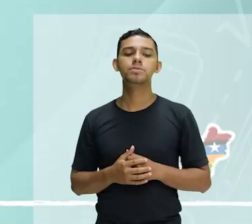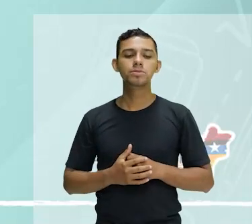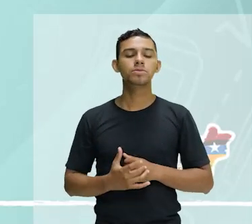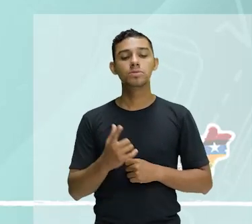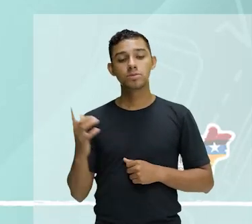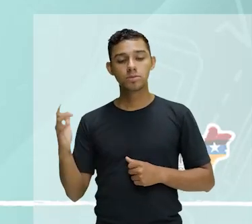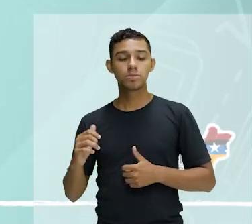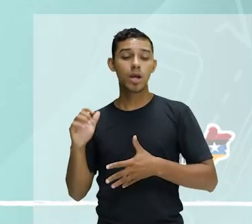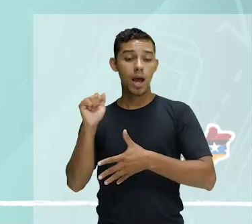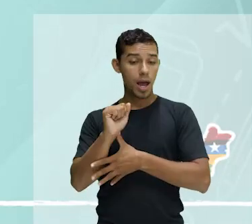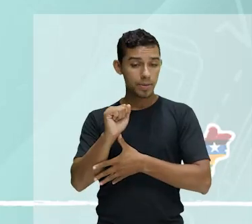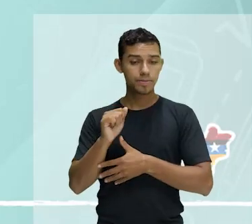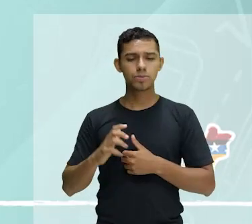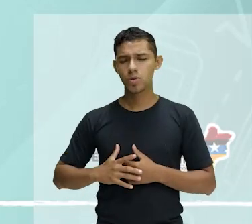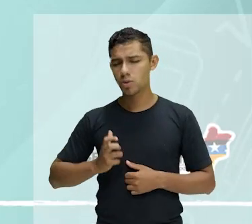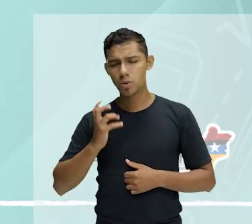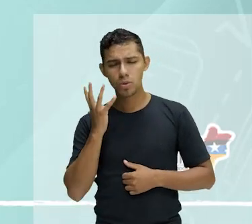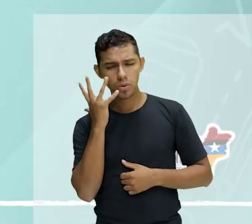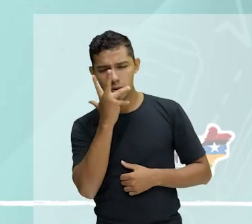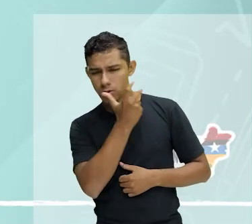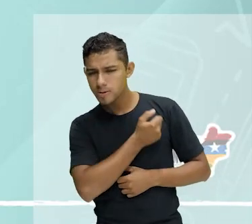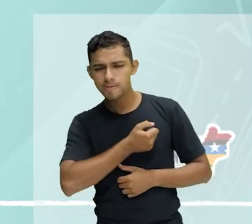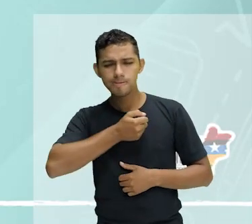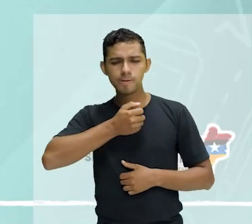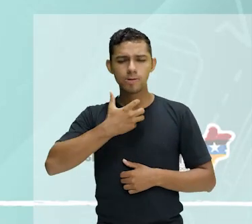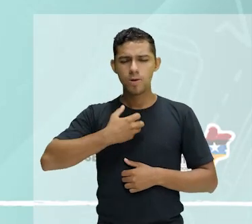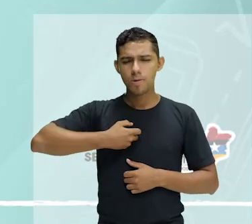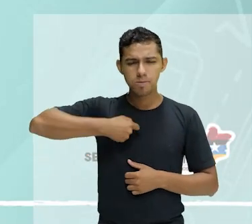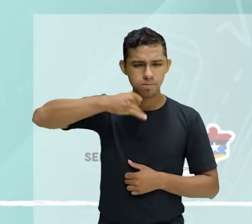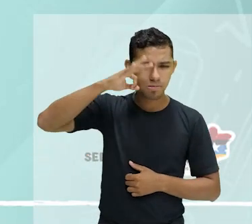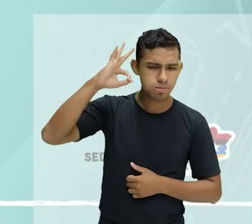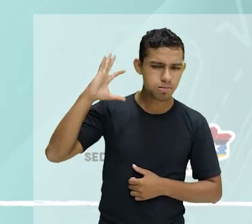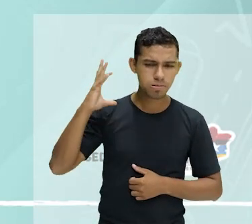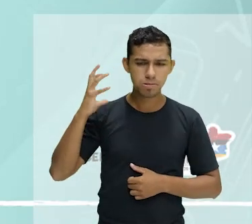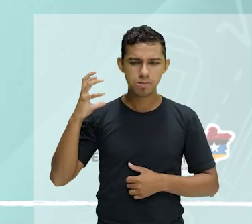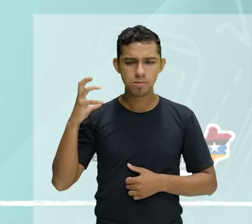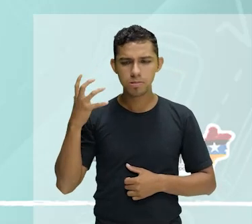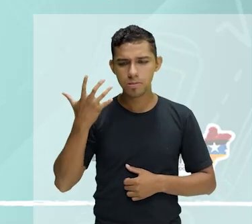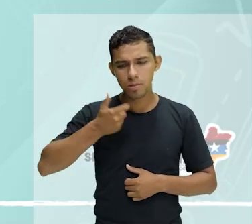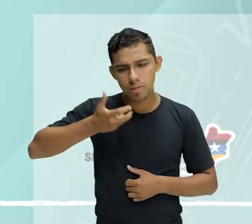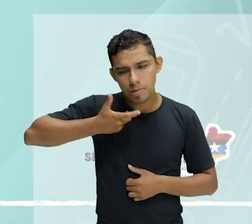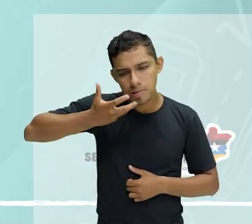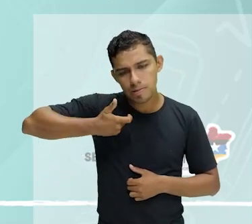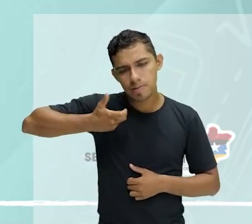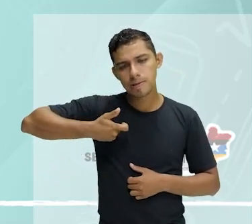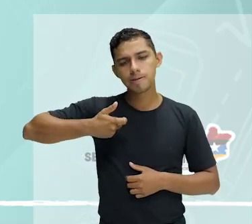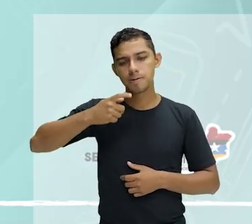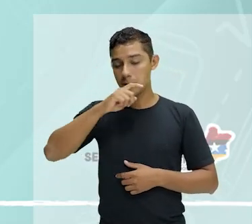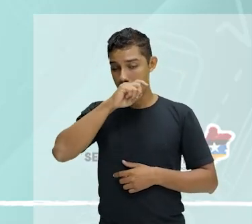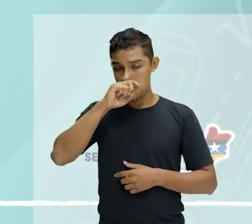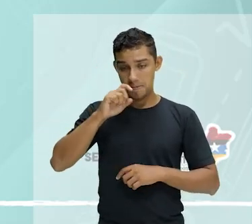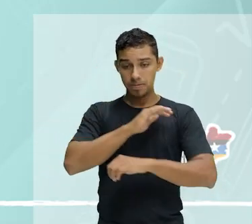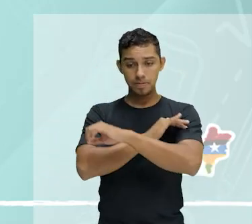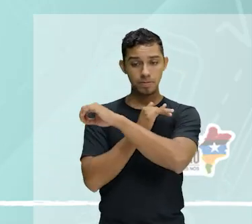que permite ao músculo executar uma sucessão rápida de gestos em movimentação de intensidade